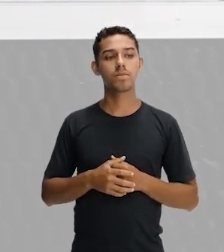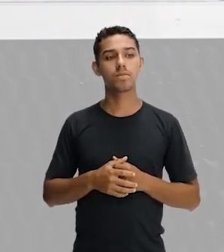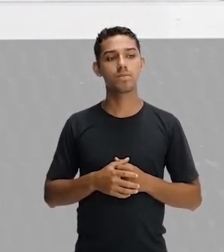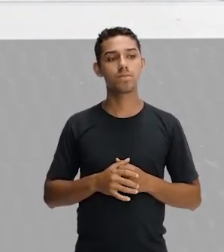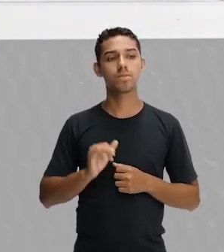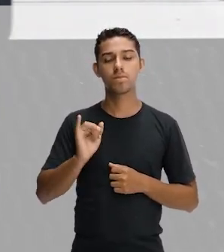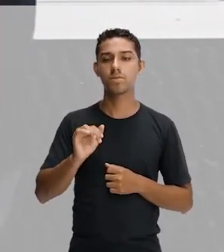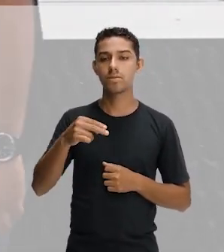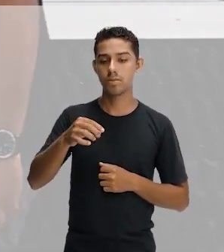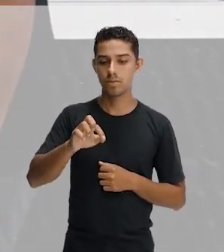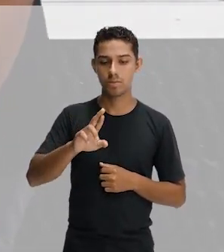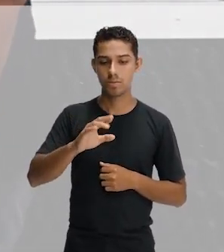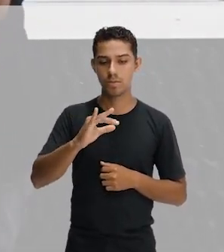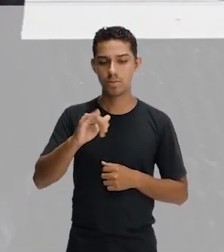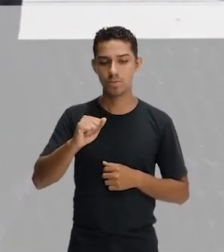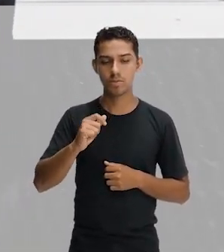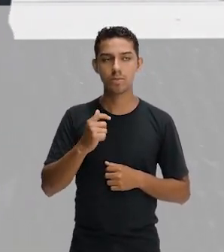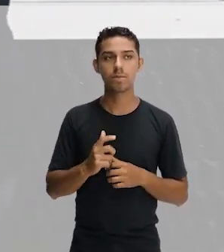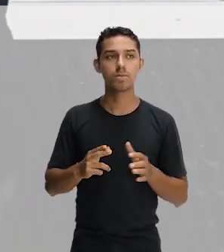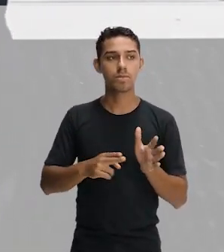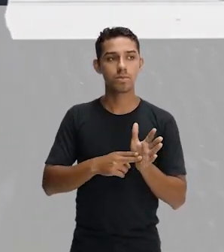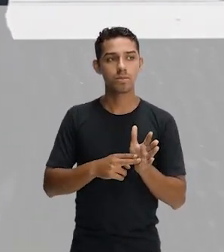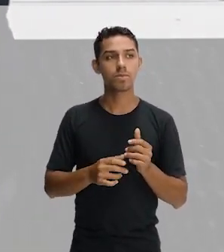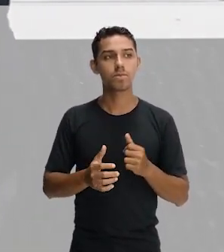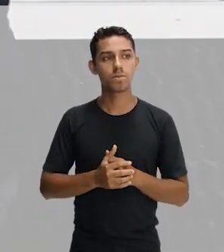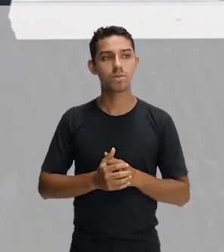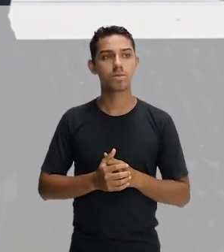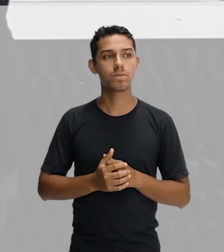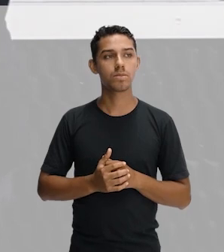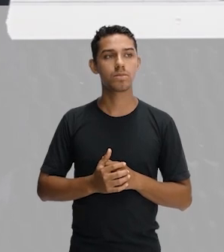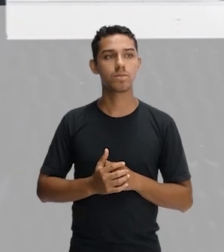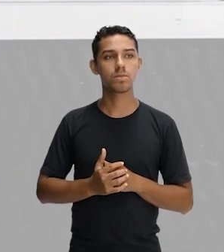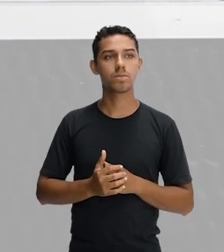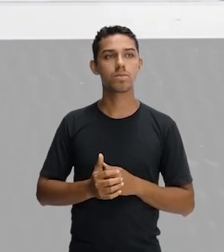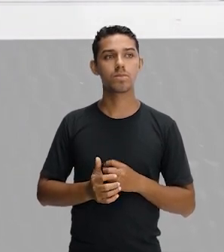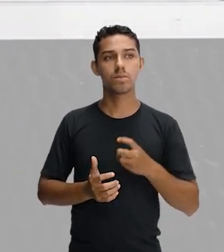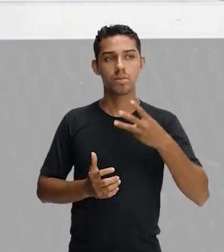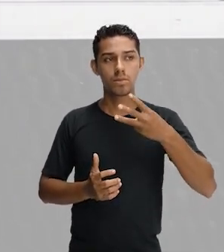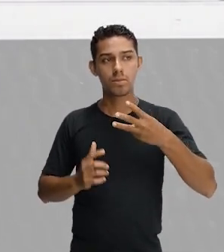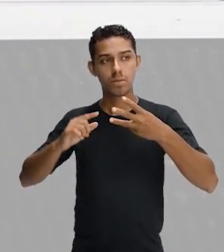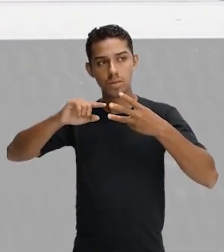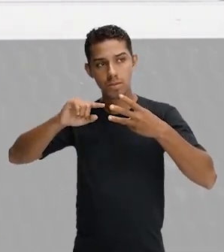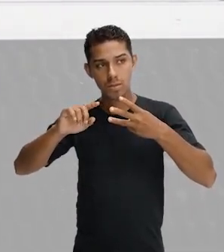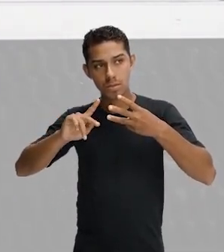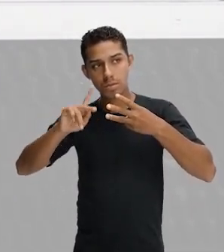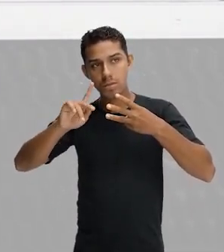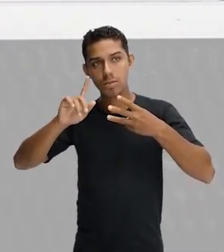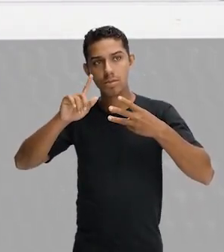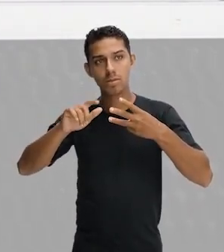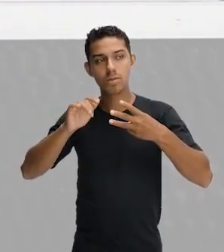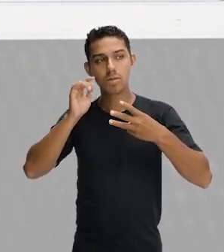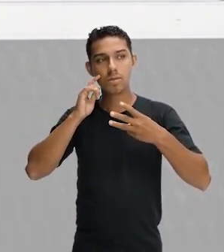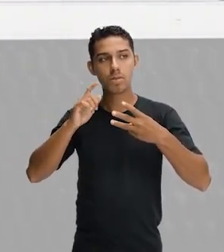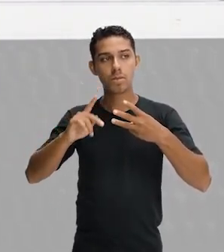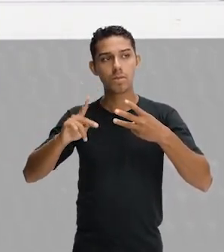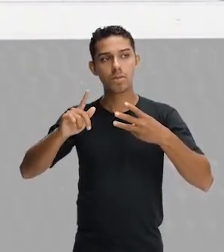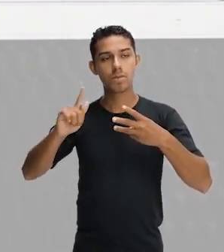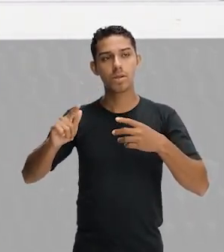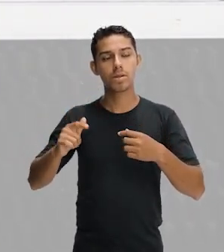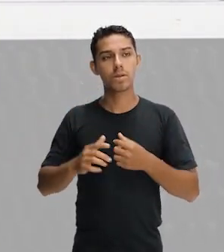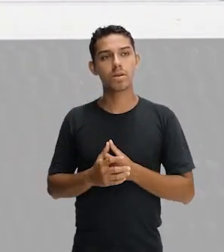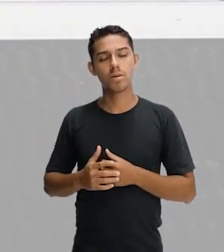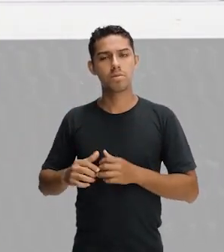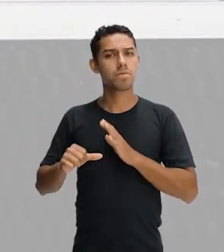ele vai ser igual a 3 vezes... Eu tenho que primeiro fazer o 0,5 ao quadrado. Veja